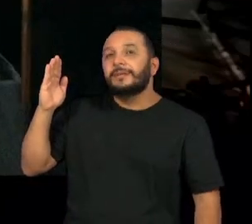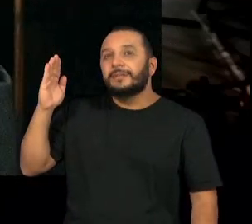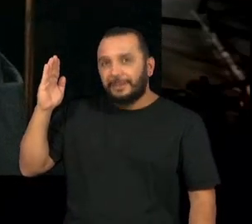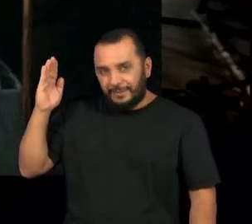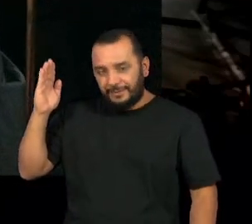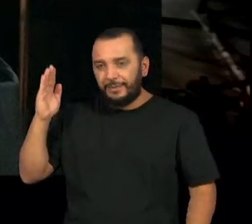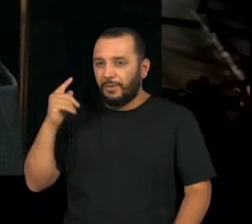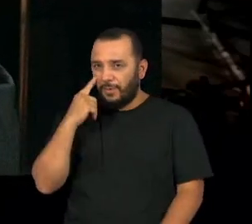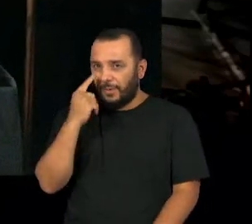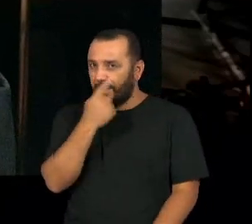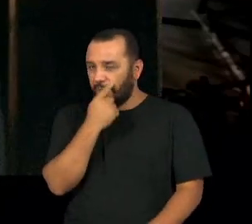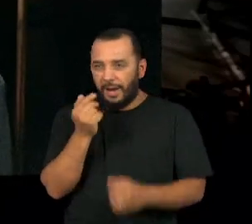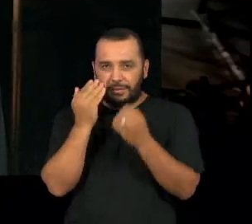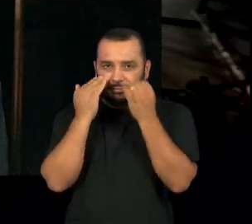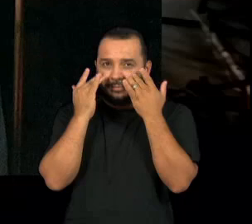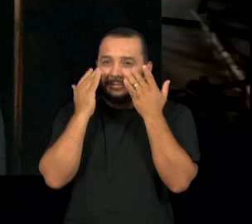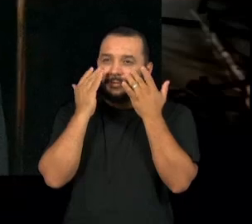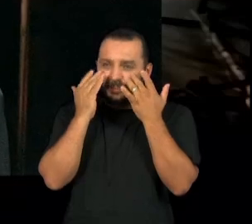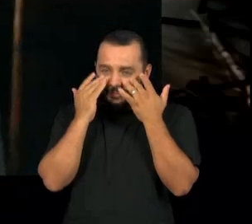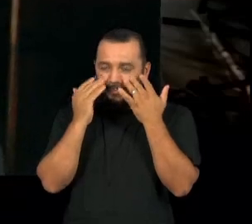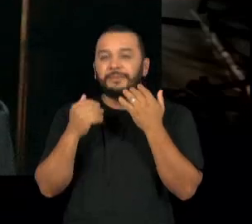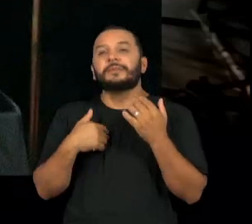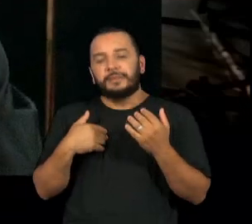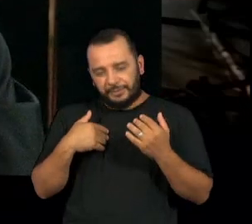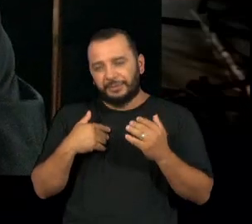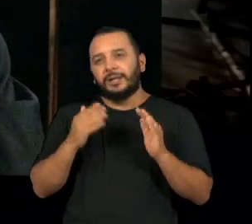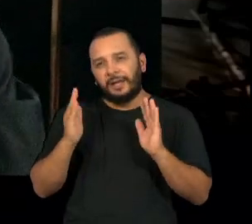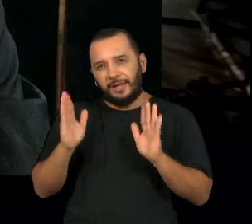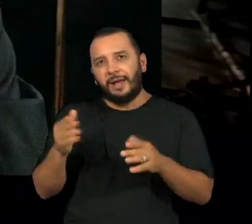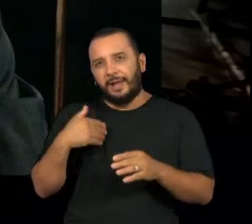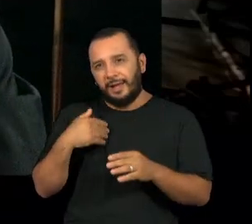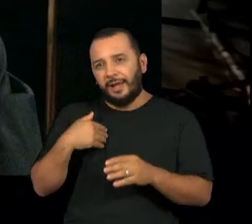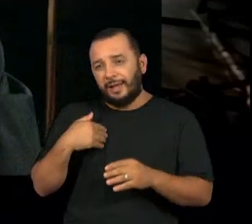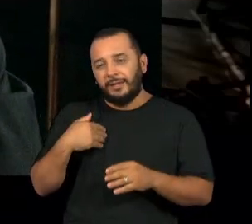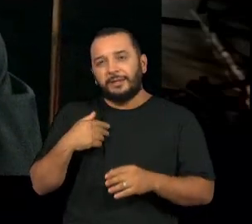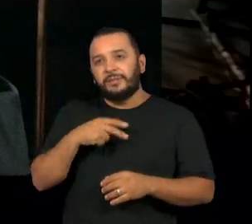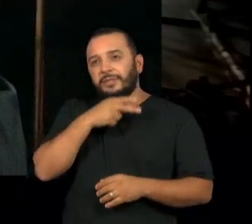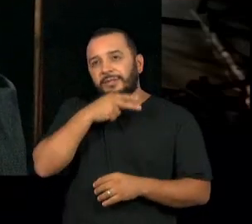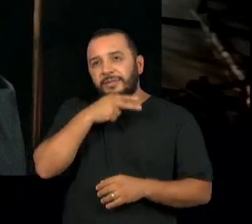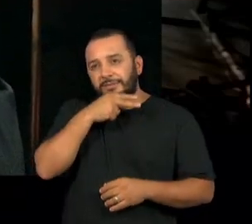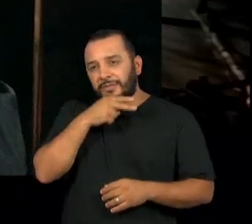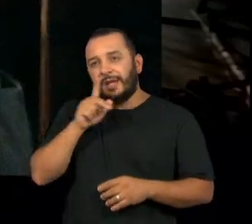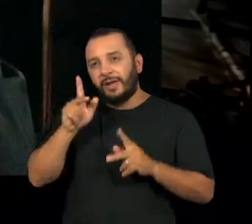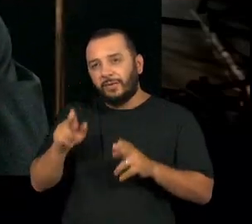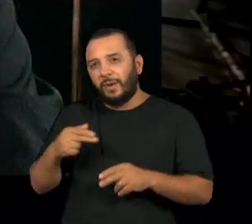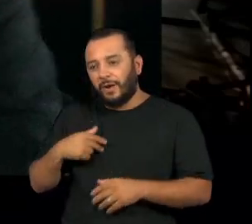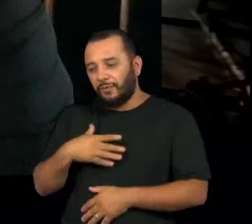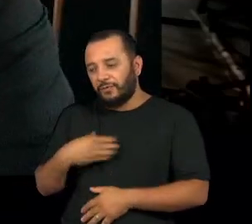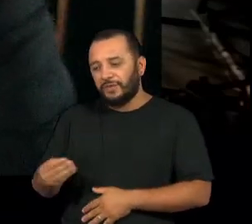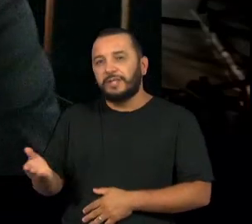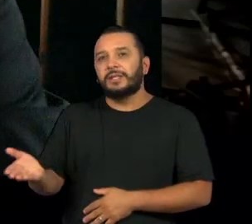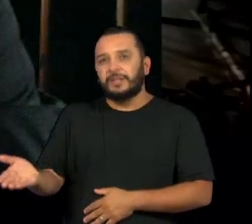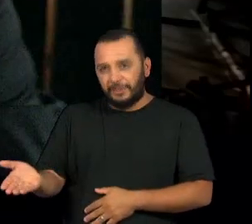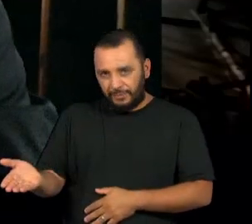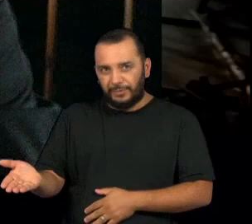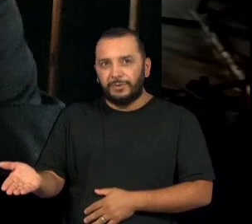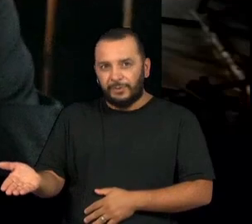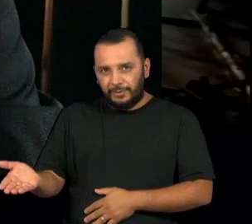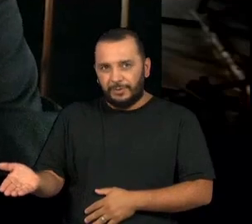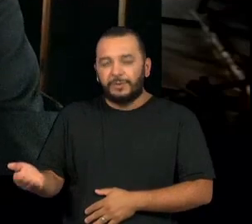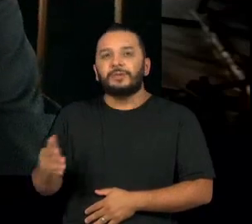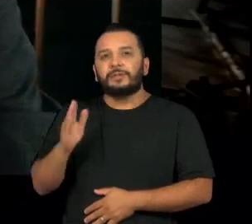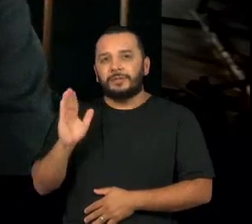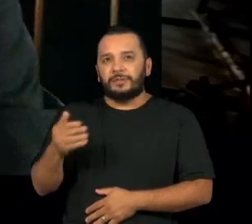brilho do olhar do seu tataravô é o brilho do olhar do seu filhote. O brilho